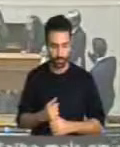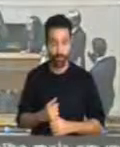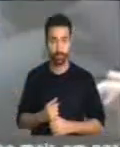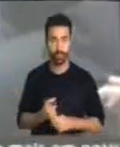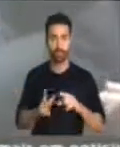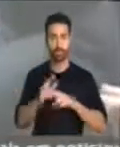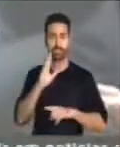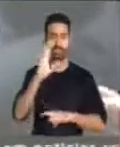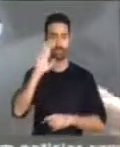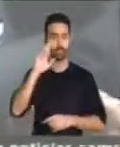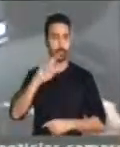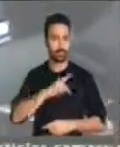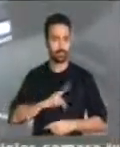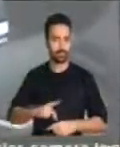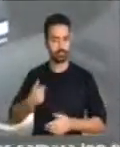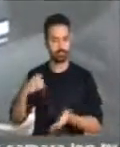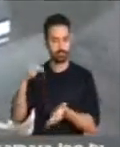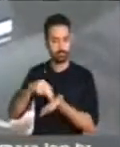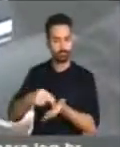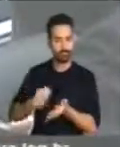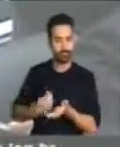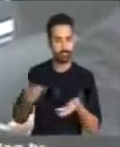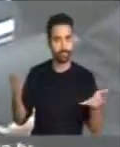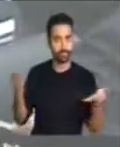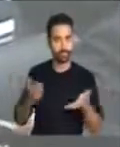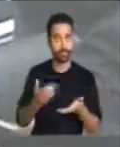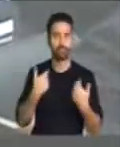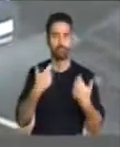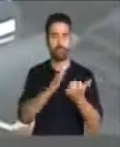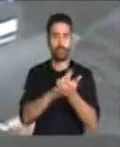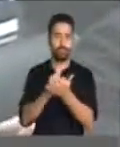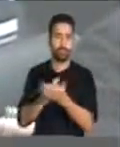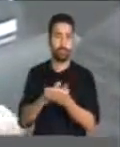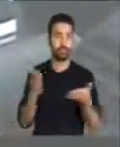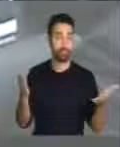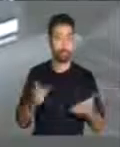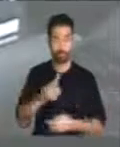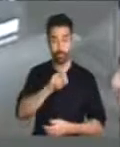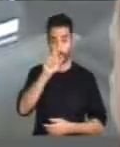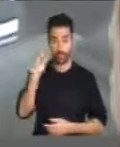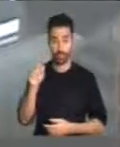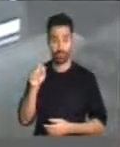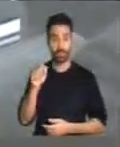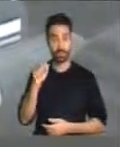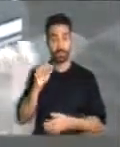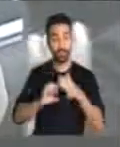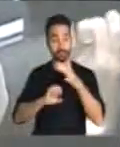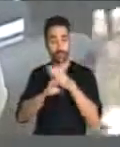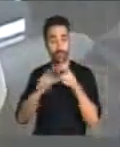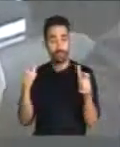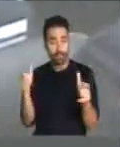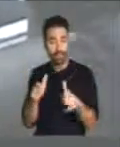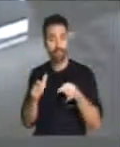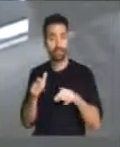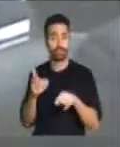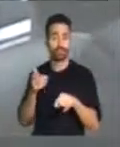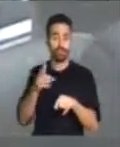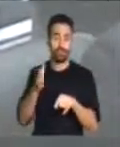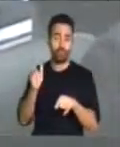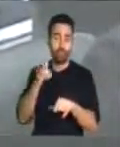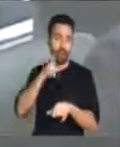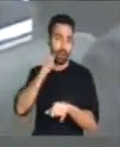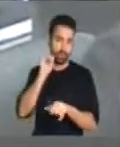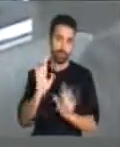senhor presidente. Eu ocupo a tribuna nesse sentido de parabenizar. Hoje é o dia do microempreendedor. Essa casa